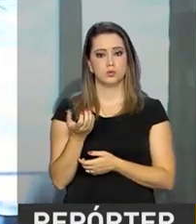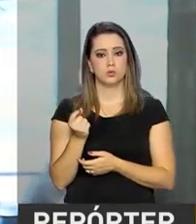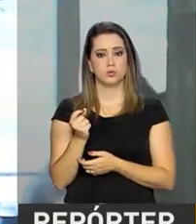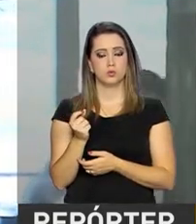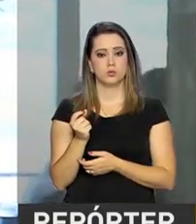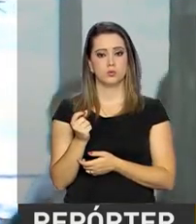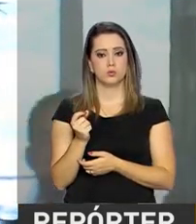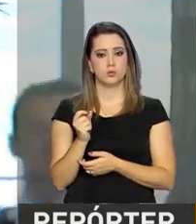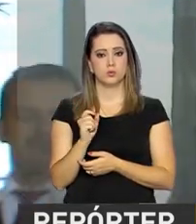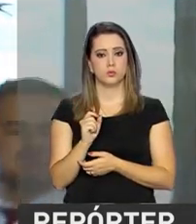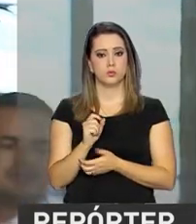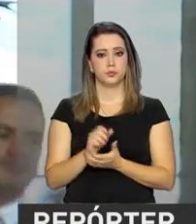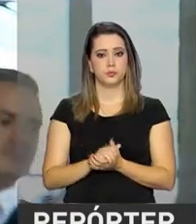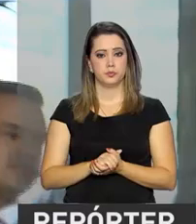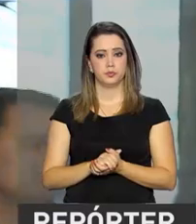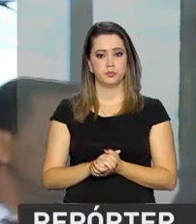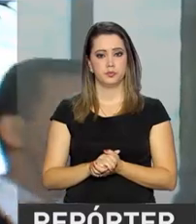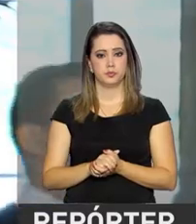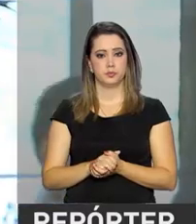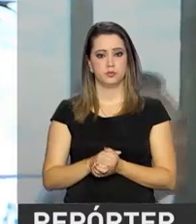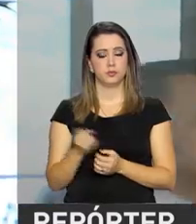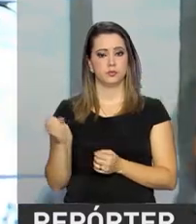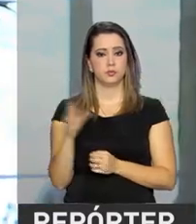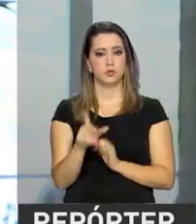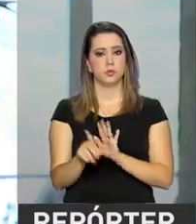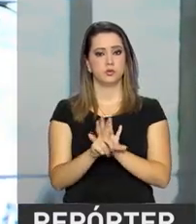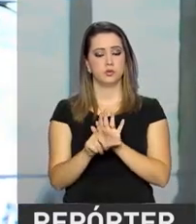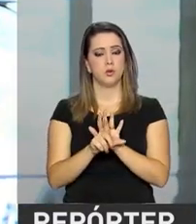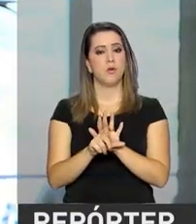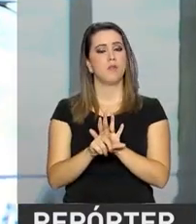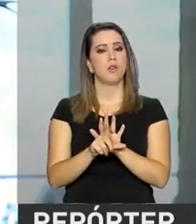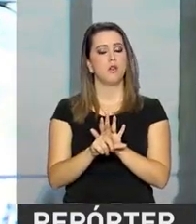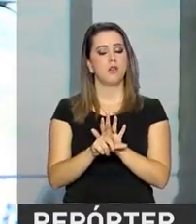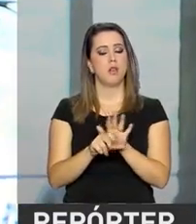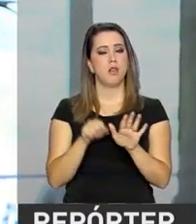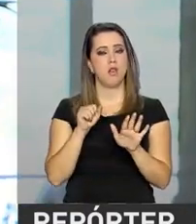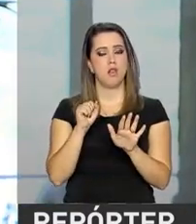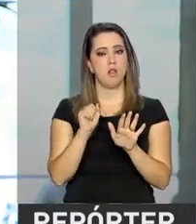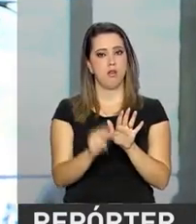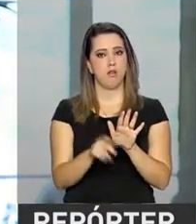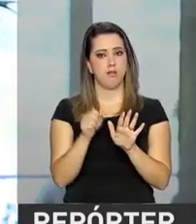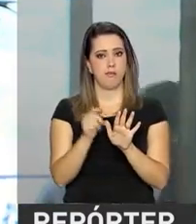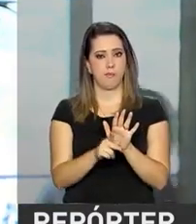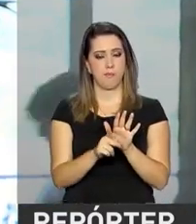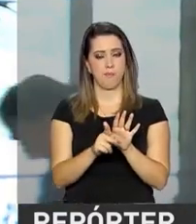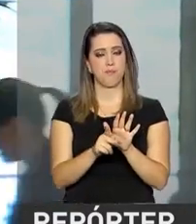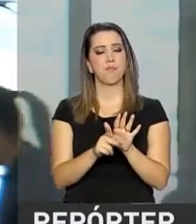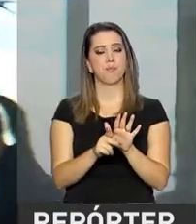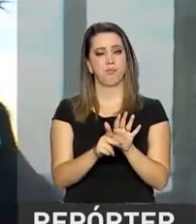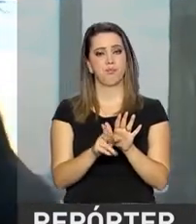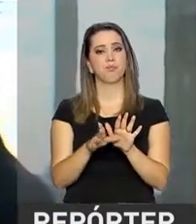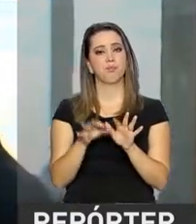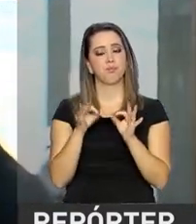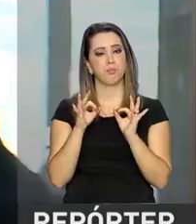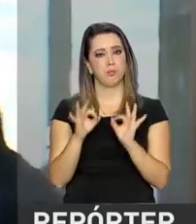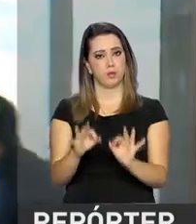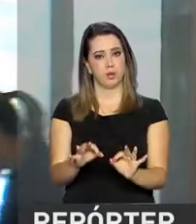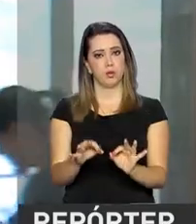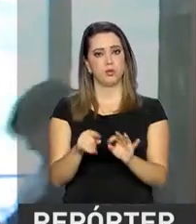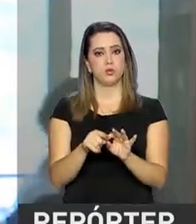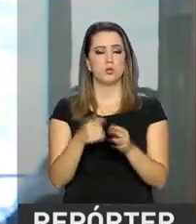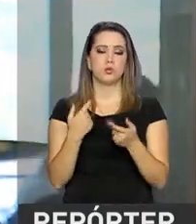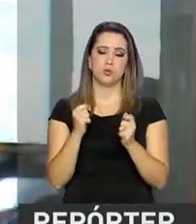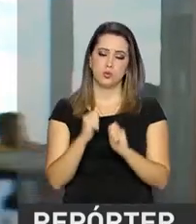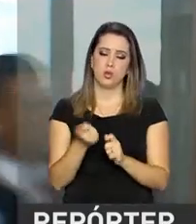como uma nova previdência brasileira uma providência que seja mais justa e que não inviabilize